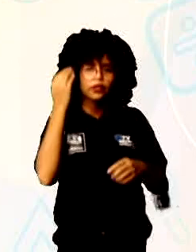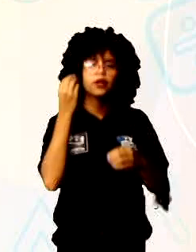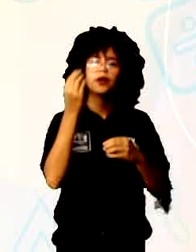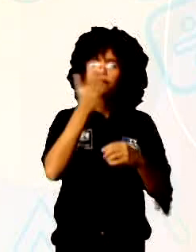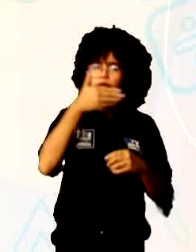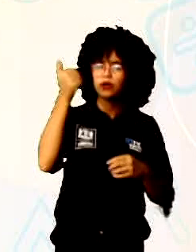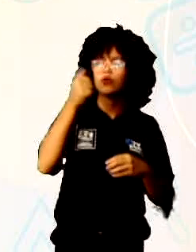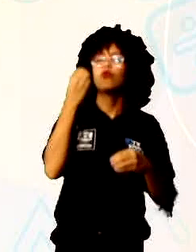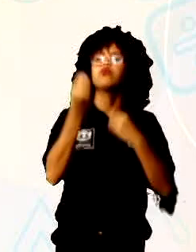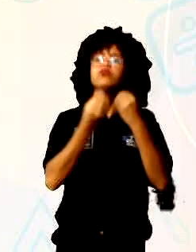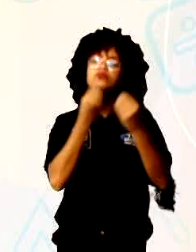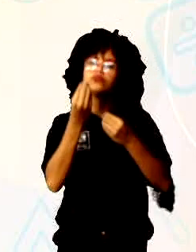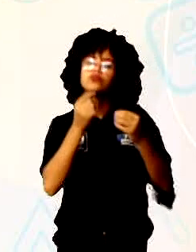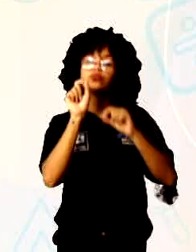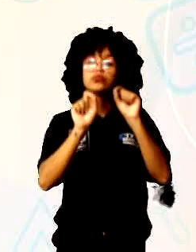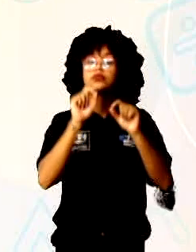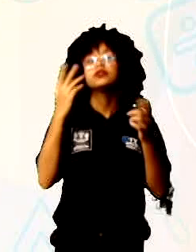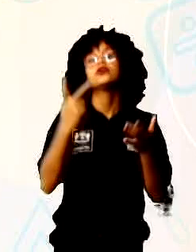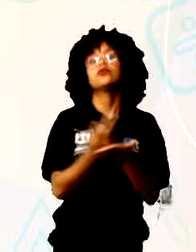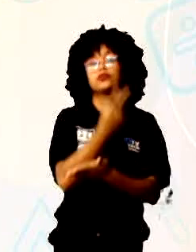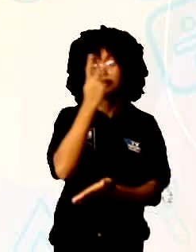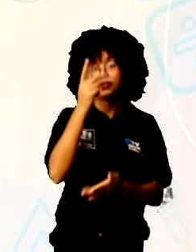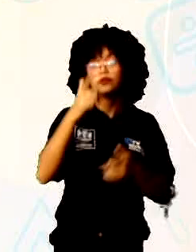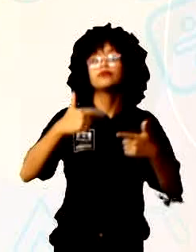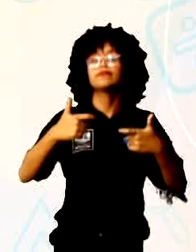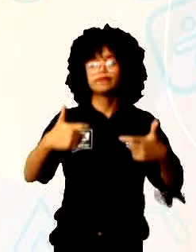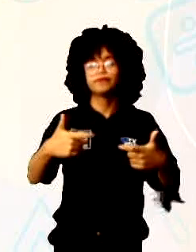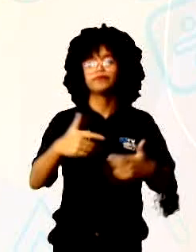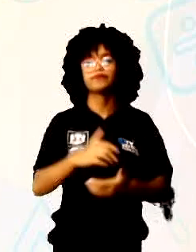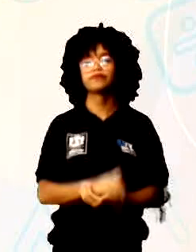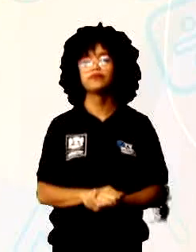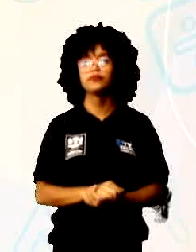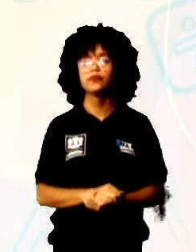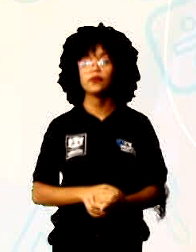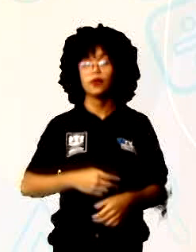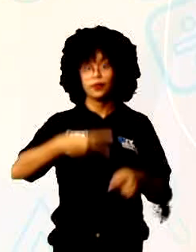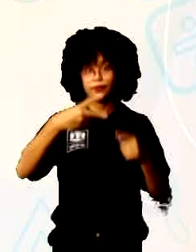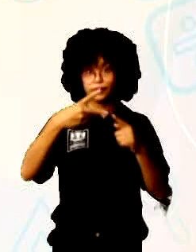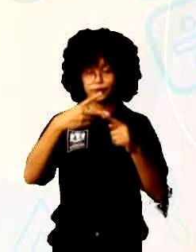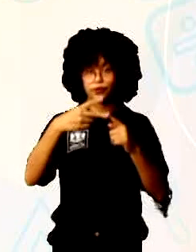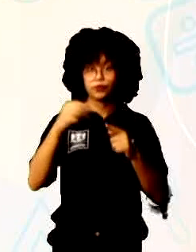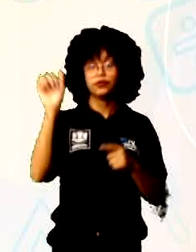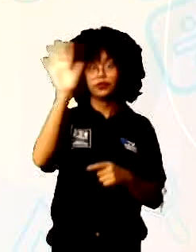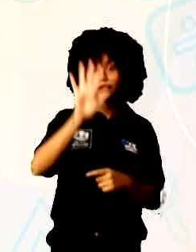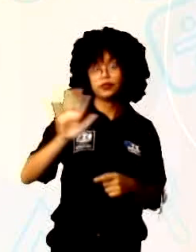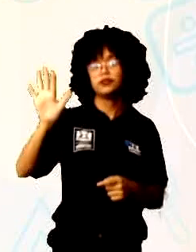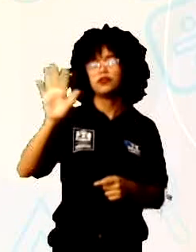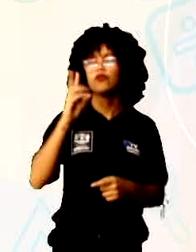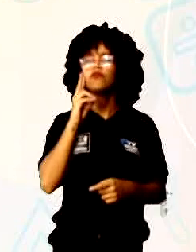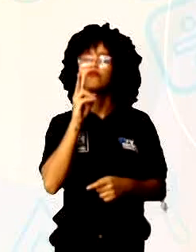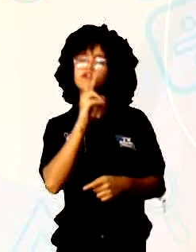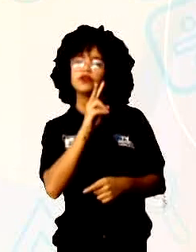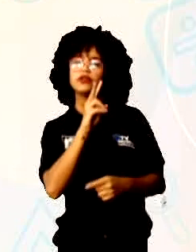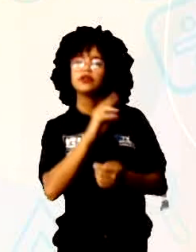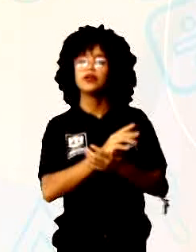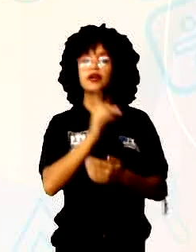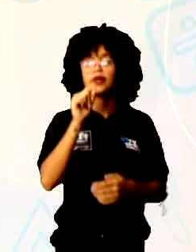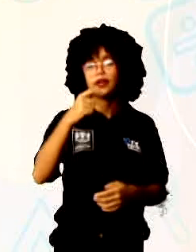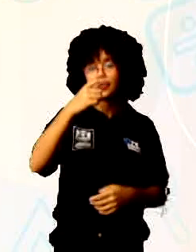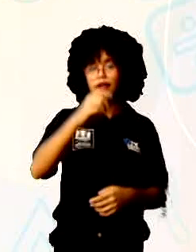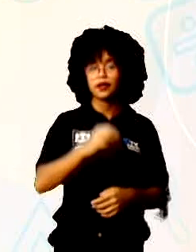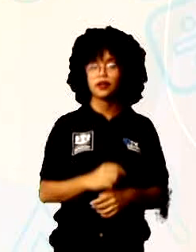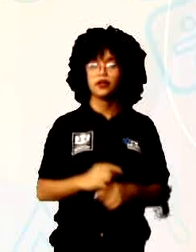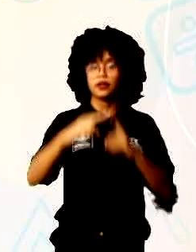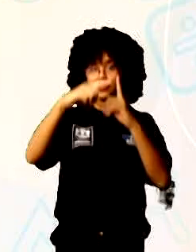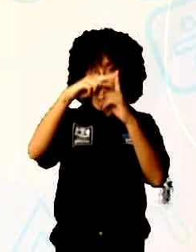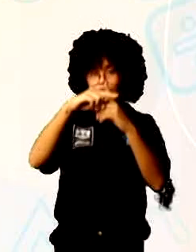aquela história do que aconteceu ali nas batalhas tá a segunda imagem que você tá vendo aí na tela é a Igreja de